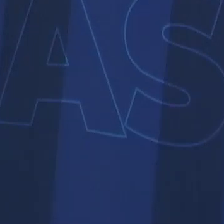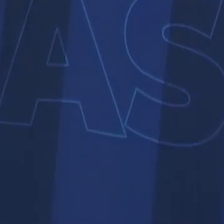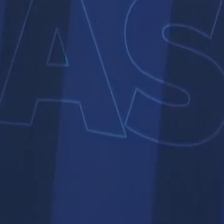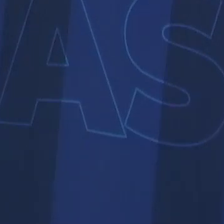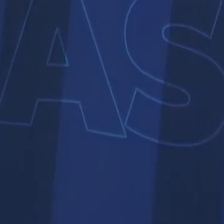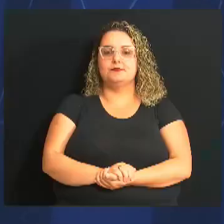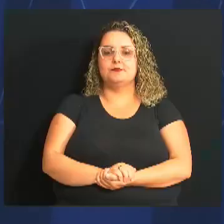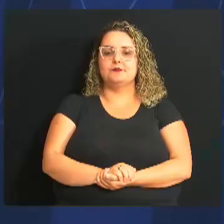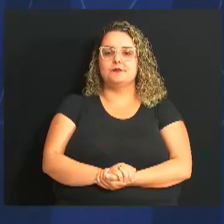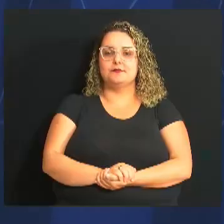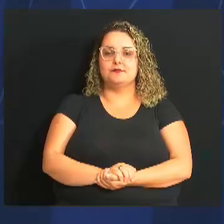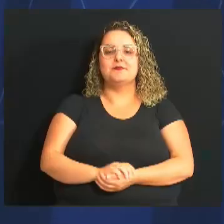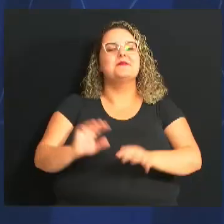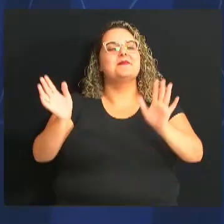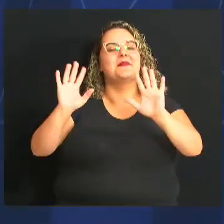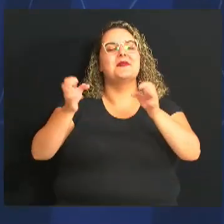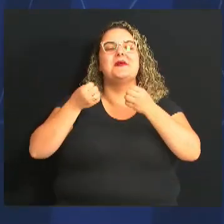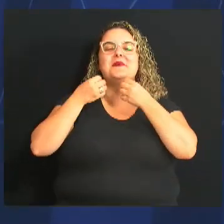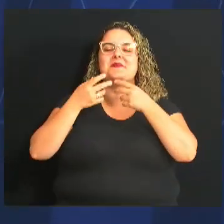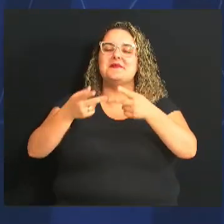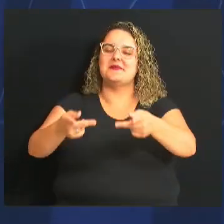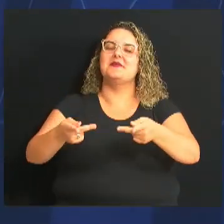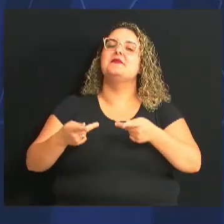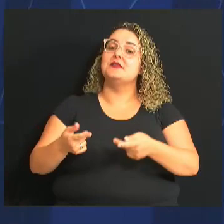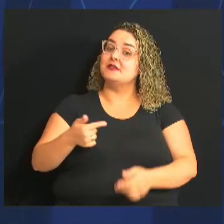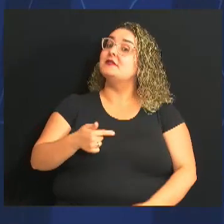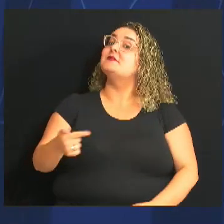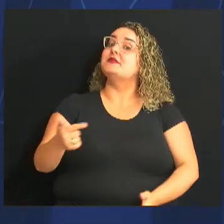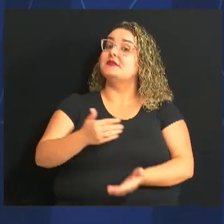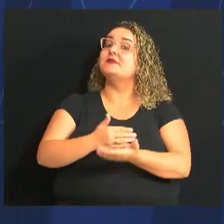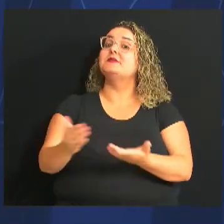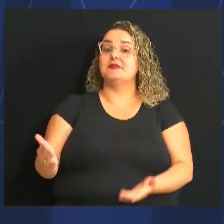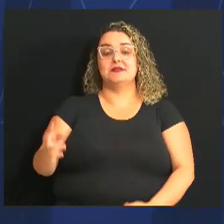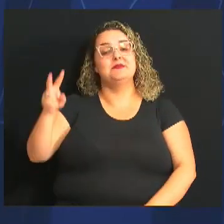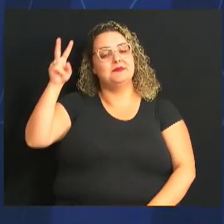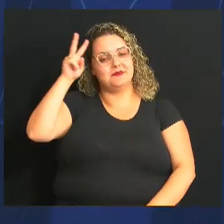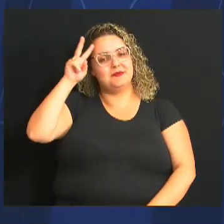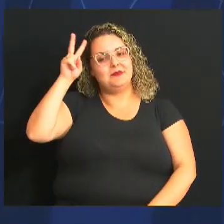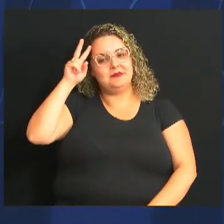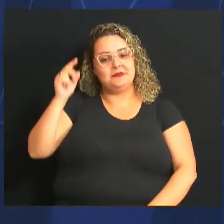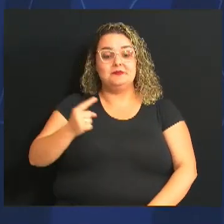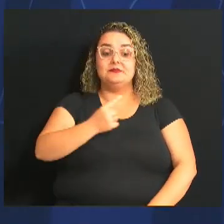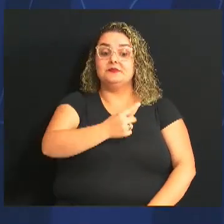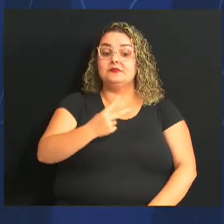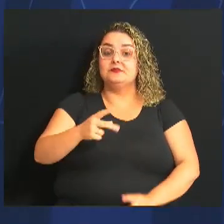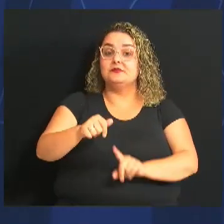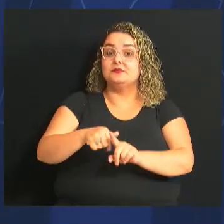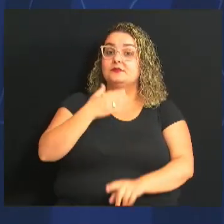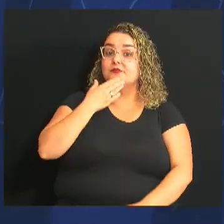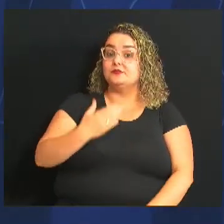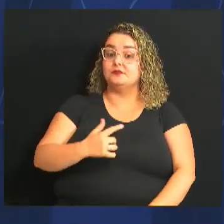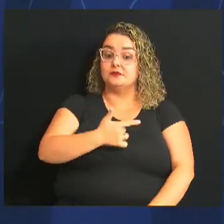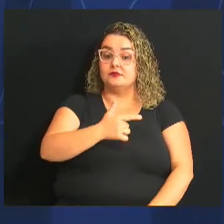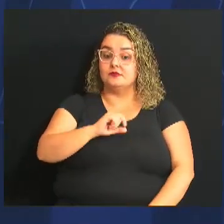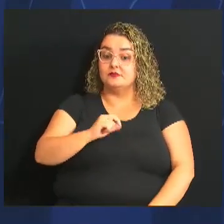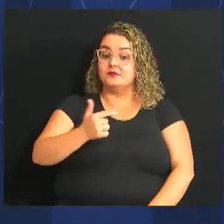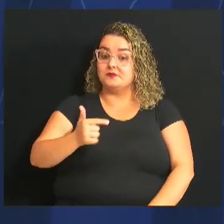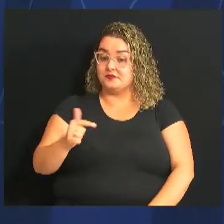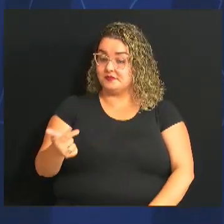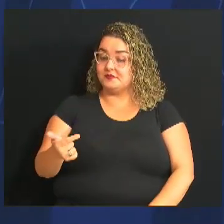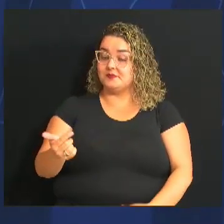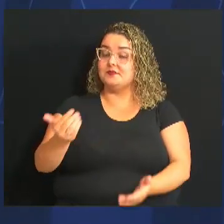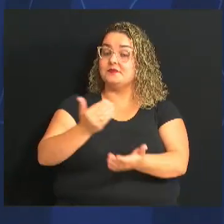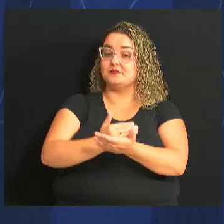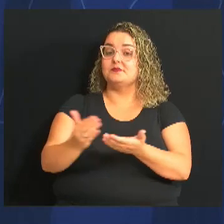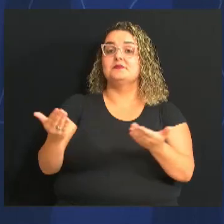Olá, seja bem-vinda, seja bem-vindo. Semana começando, segunda-feira, 12 de dezembro de 2022. Inicia